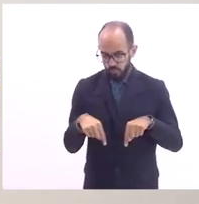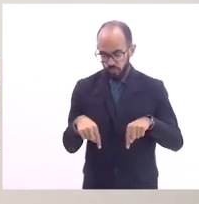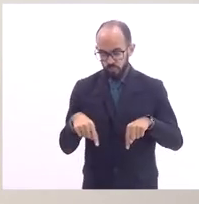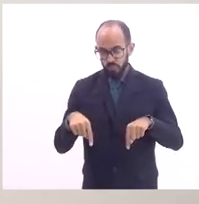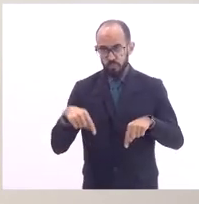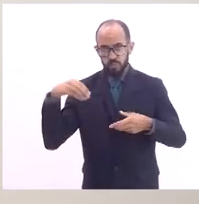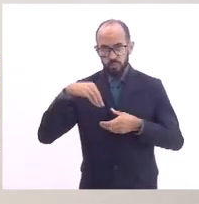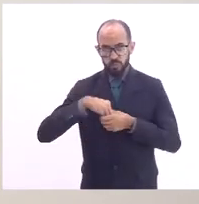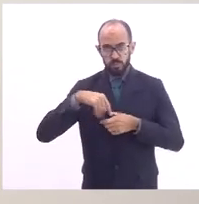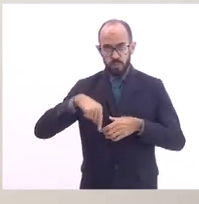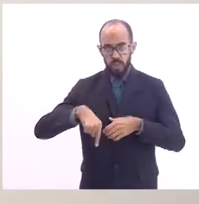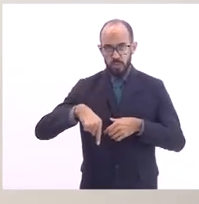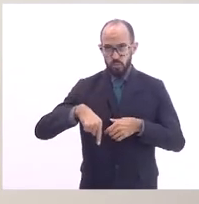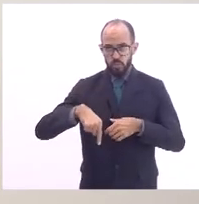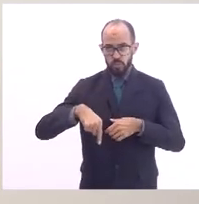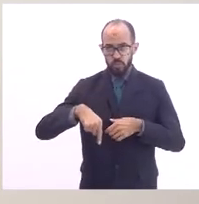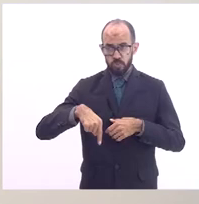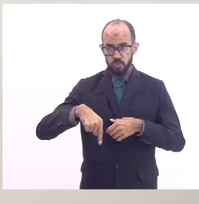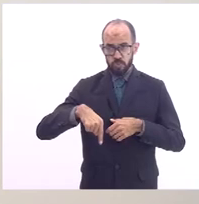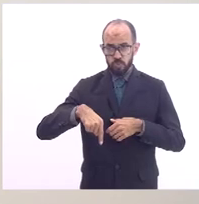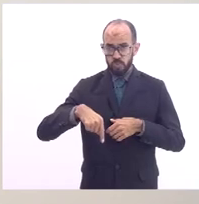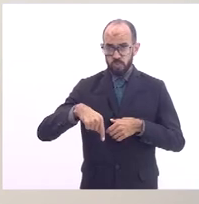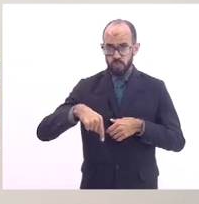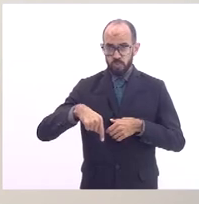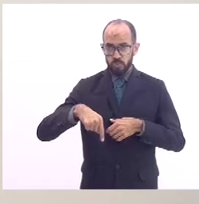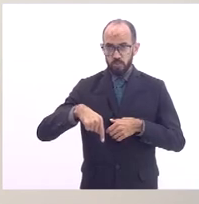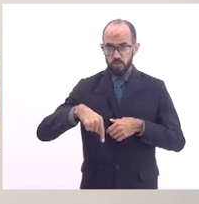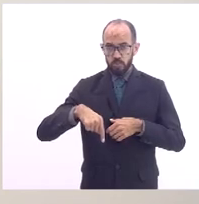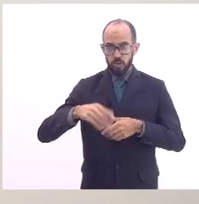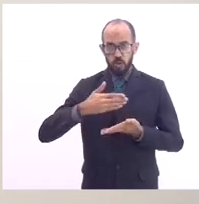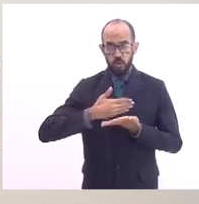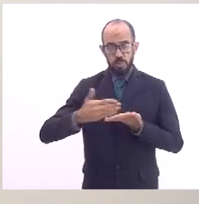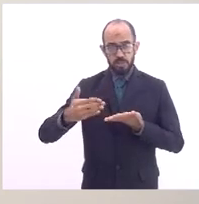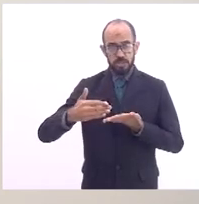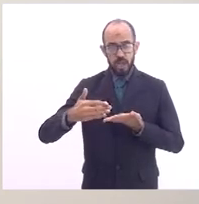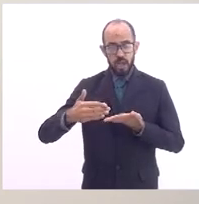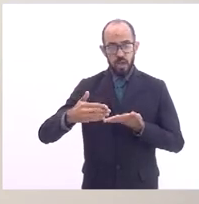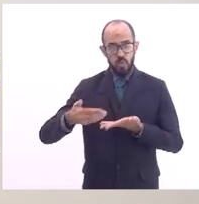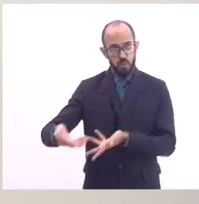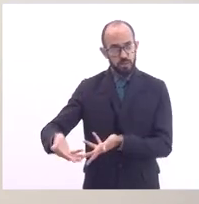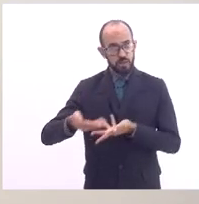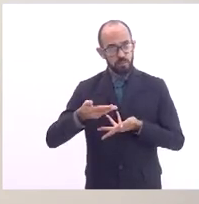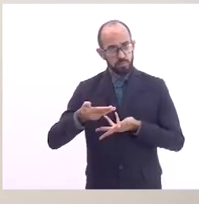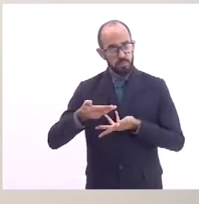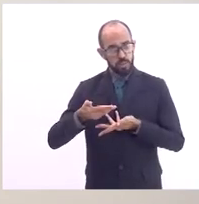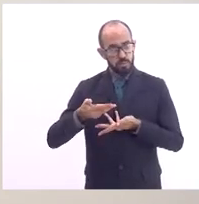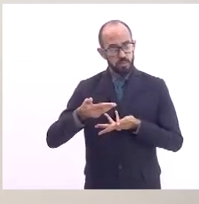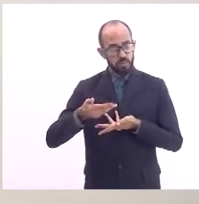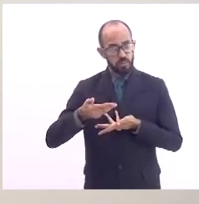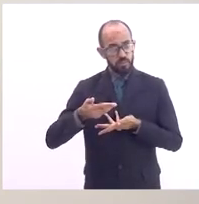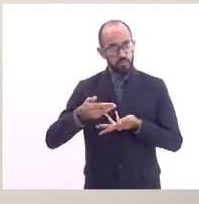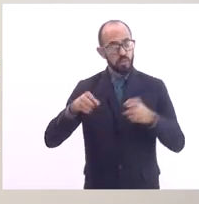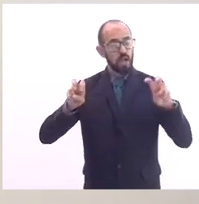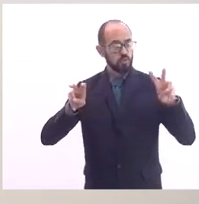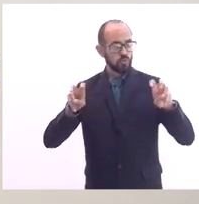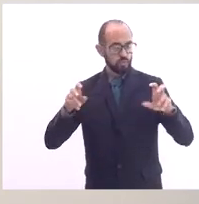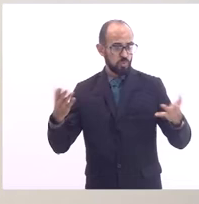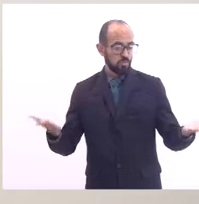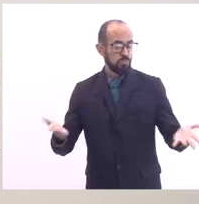pessoas dentro dessa agência, tá? E, dessa forma, iniciar um atendimento, tá, mais categorizado. Segundo momento